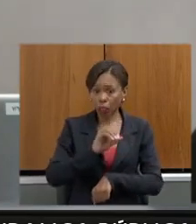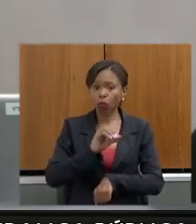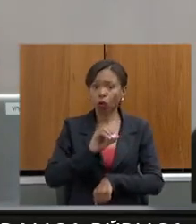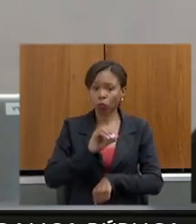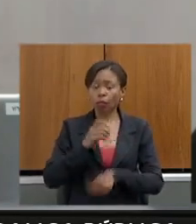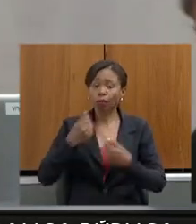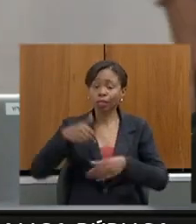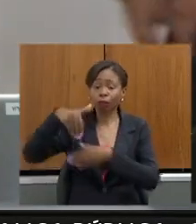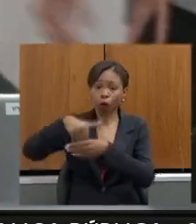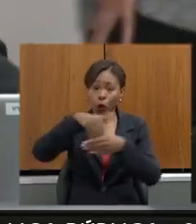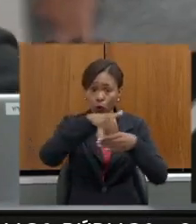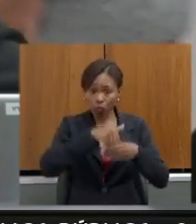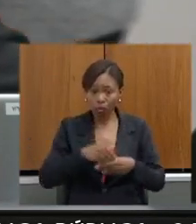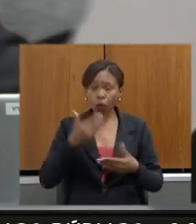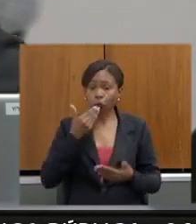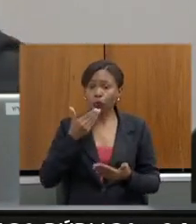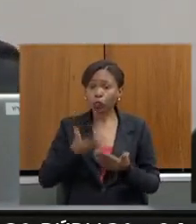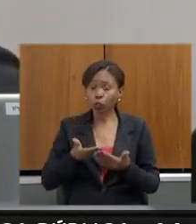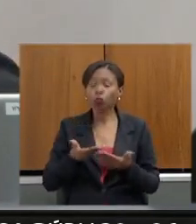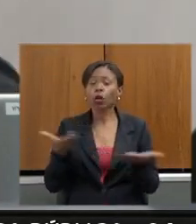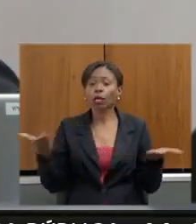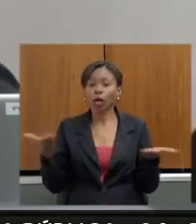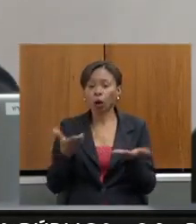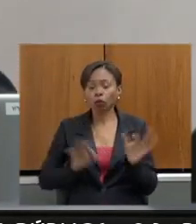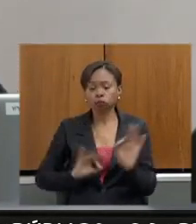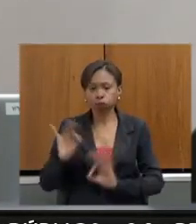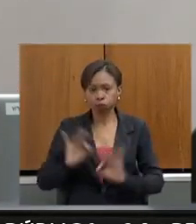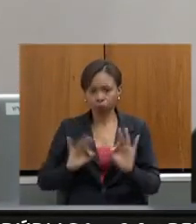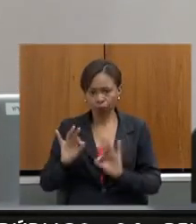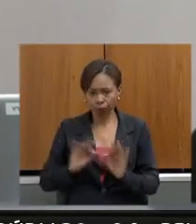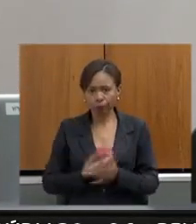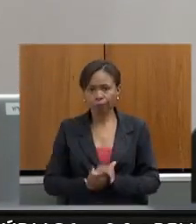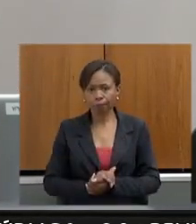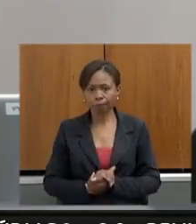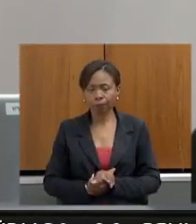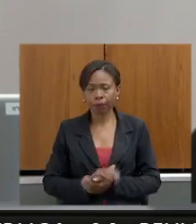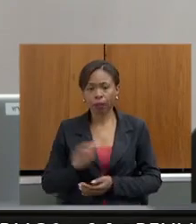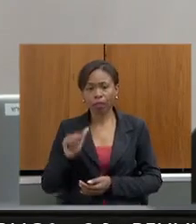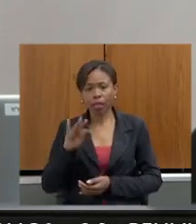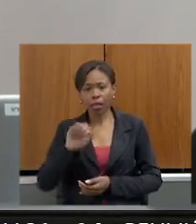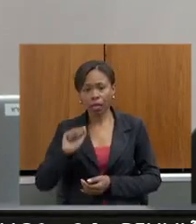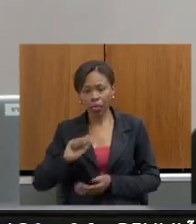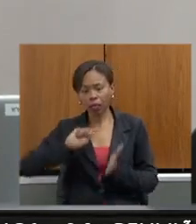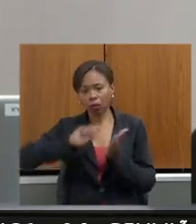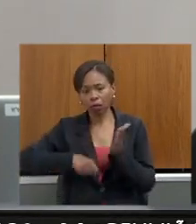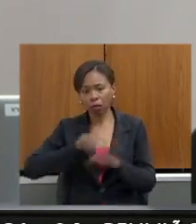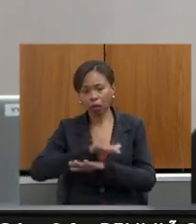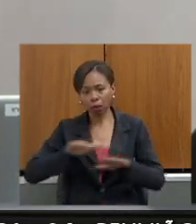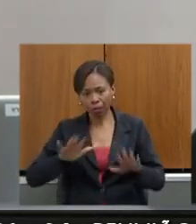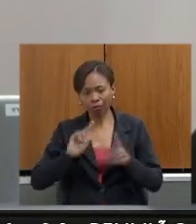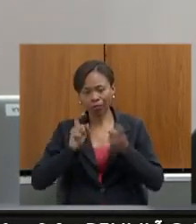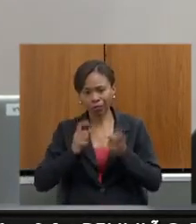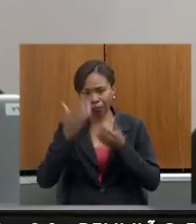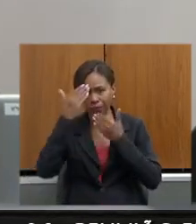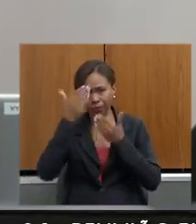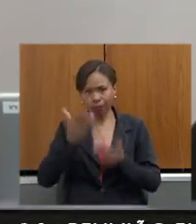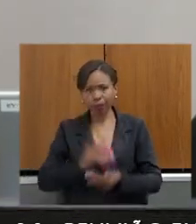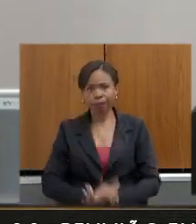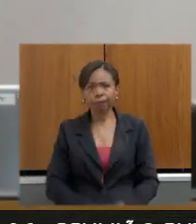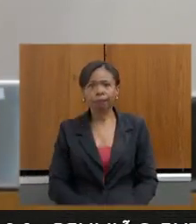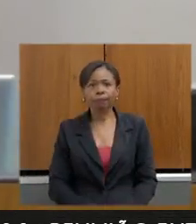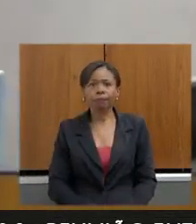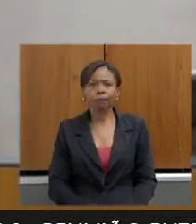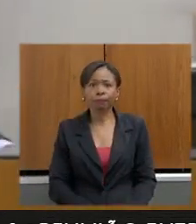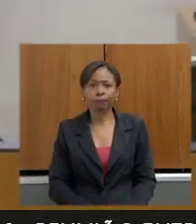vamos voltar os requerimentos que aqui foram elaborados determina a lavratura da ata e encerra o nosso trabalho obrigado